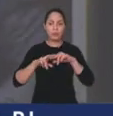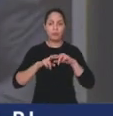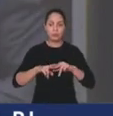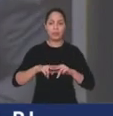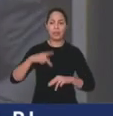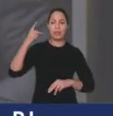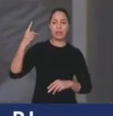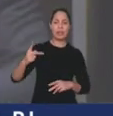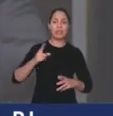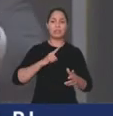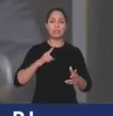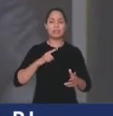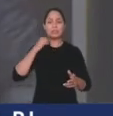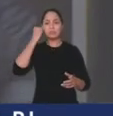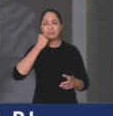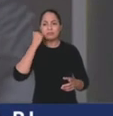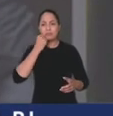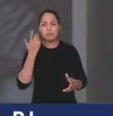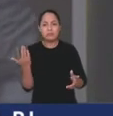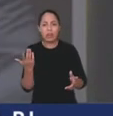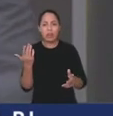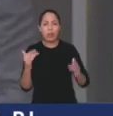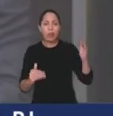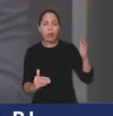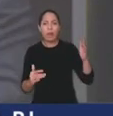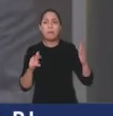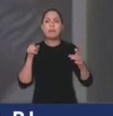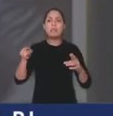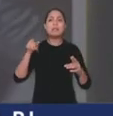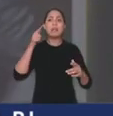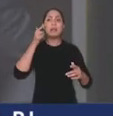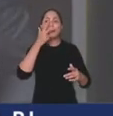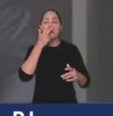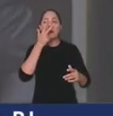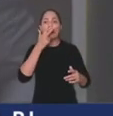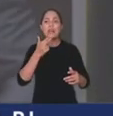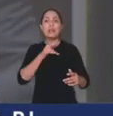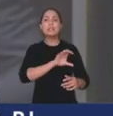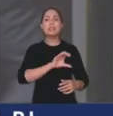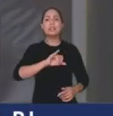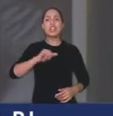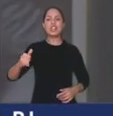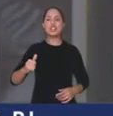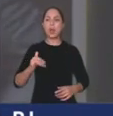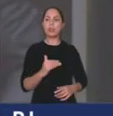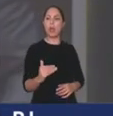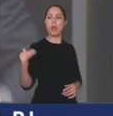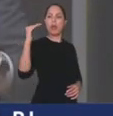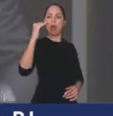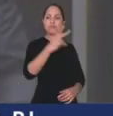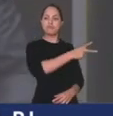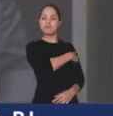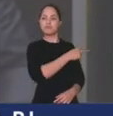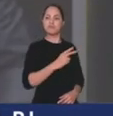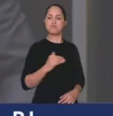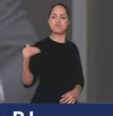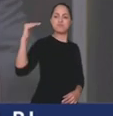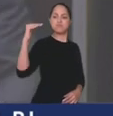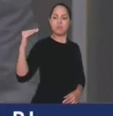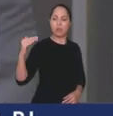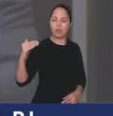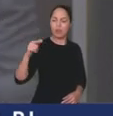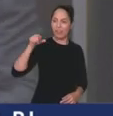vereador. E que se julga o dono da CCJ. Se julga capaz